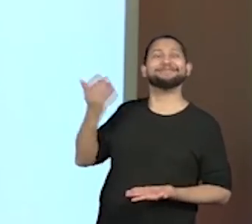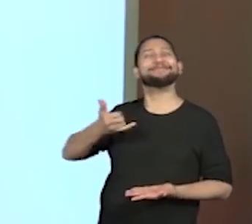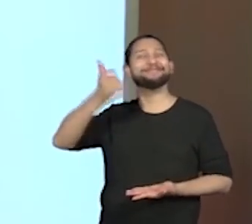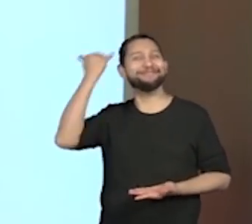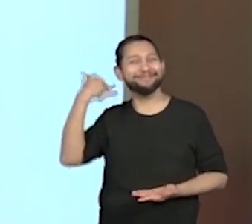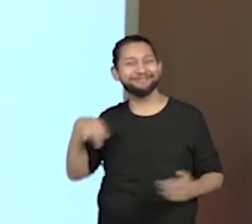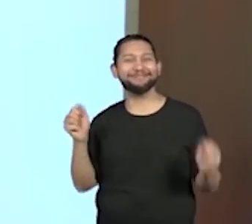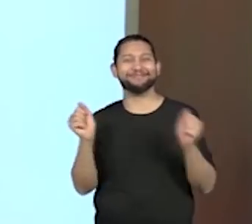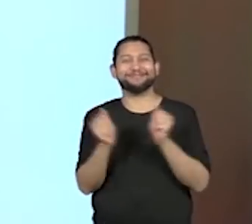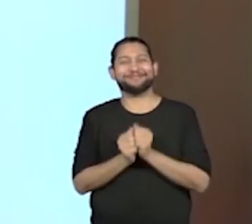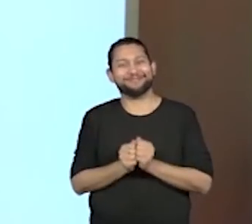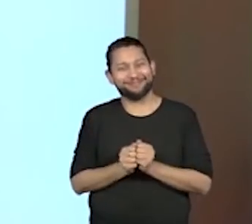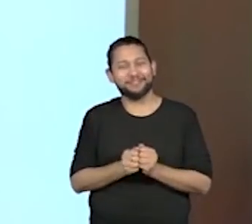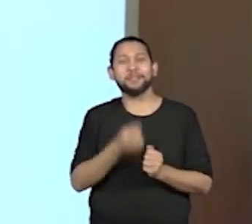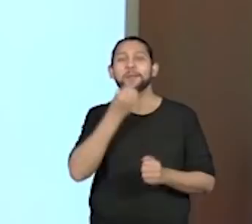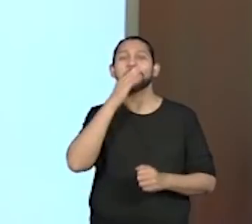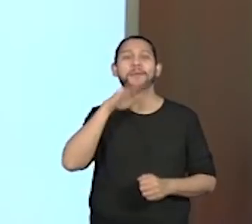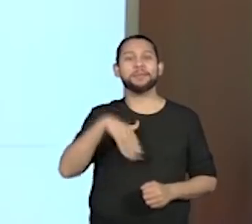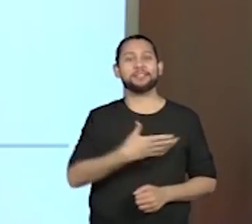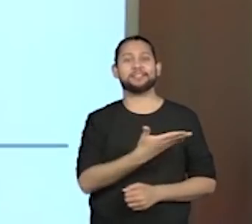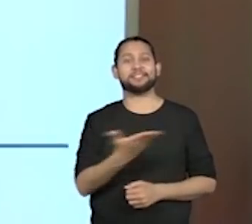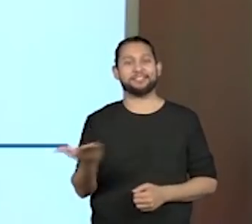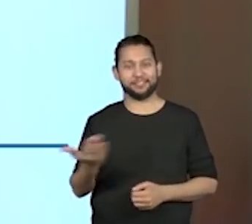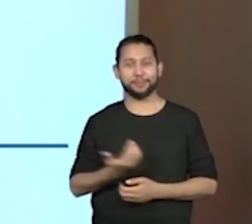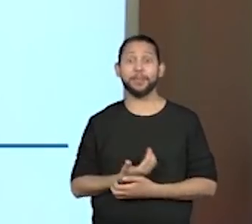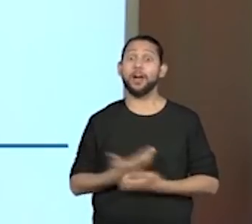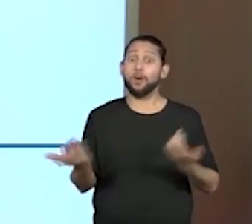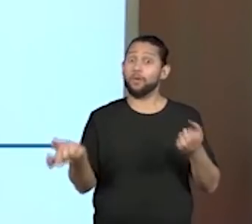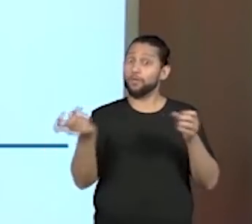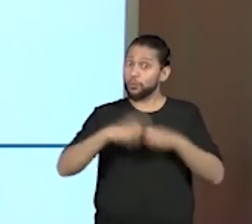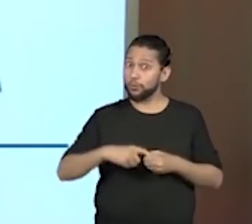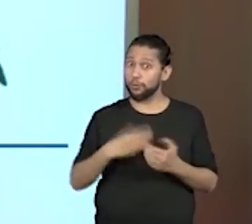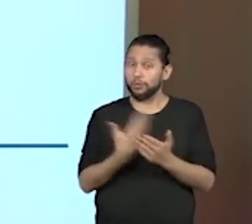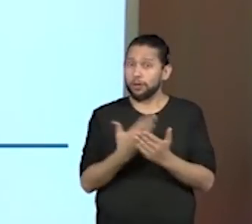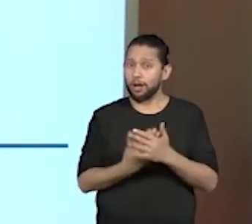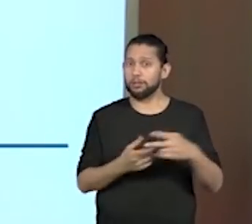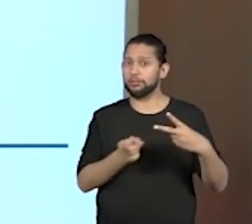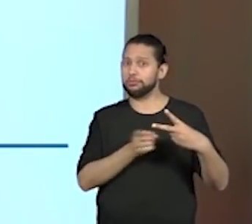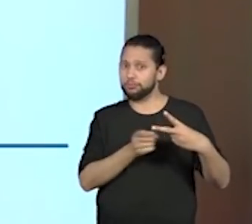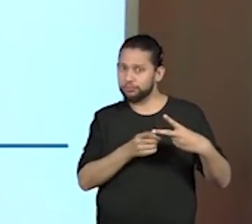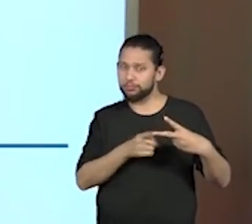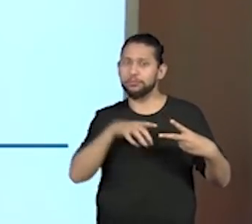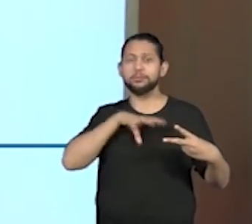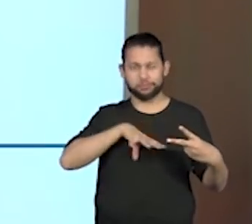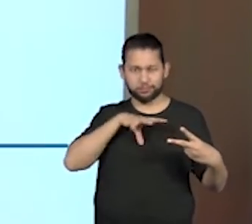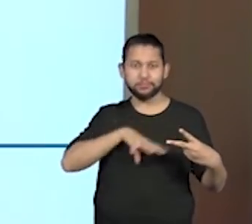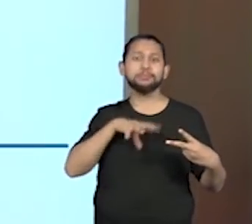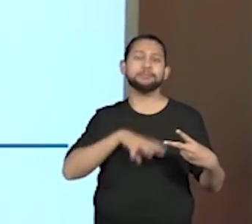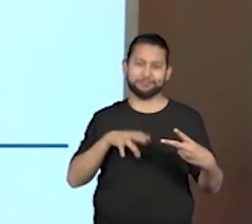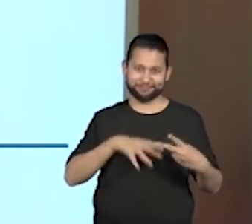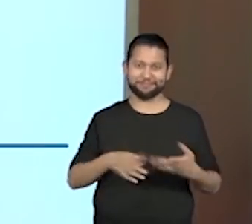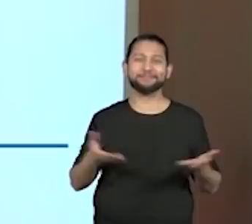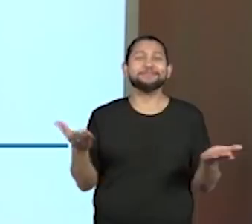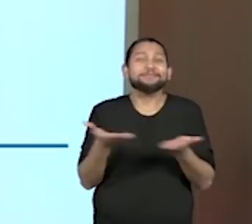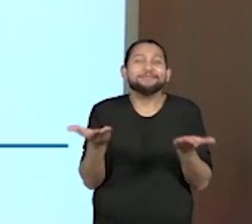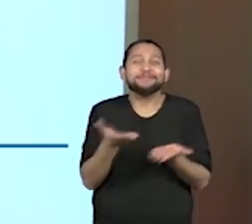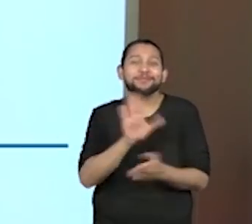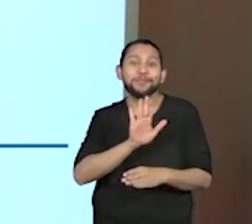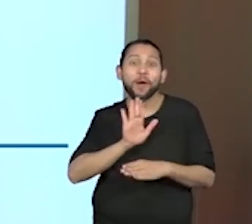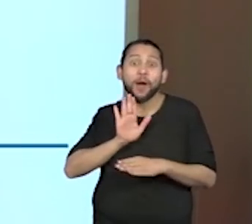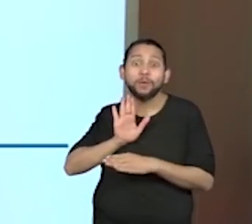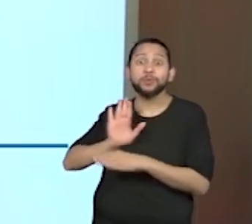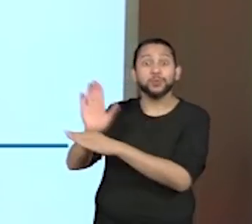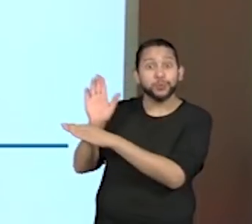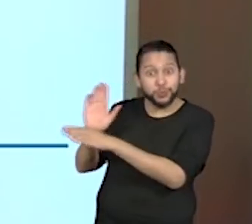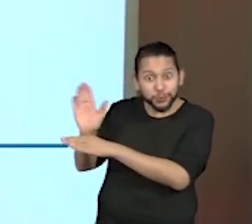Boa tarde, pessoal do quarto ano. Estamos aqui de volta para mais uma aula de língua portuguesa e eu tô aqui para ajudar a professora